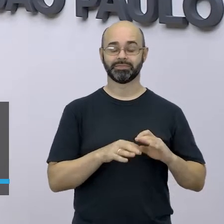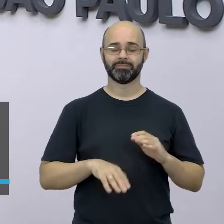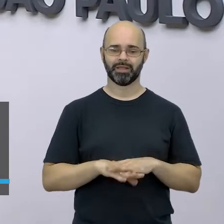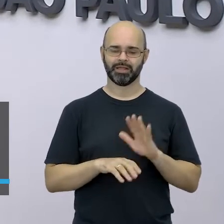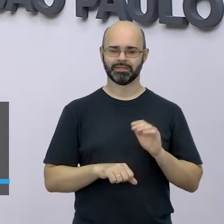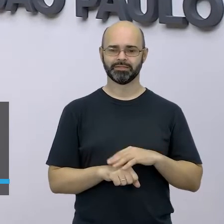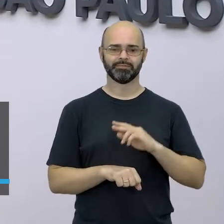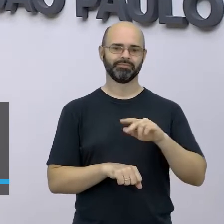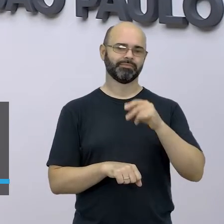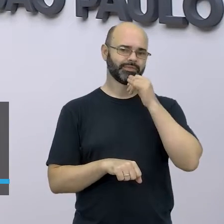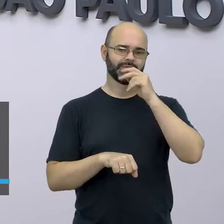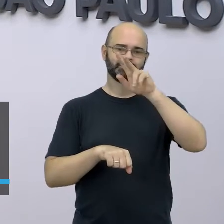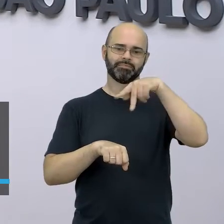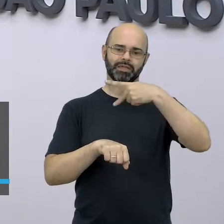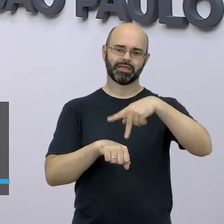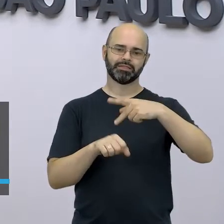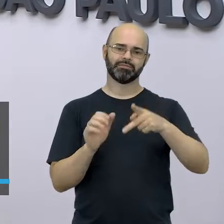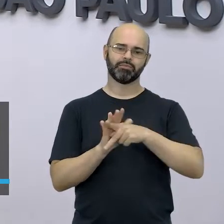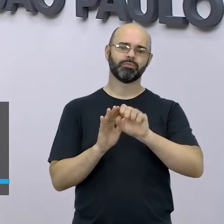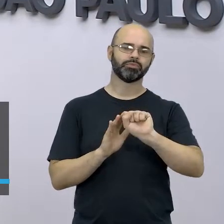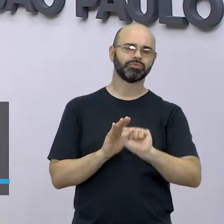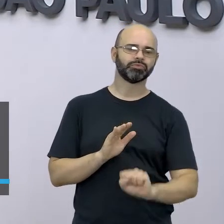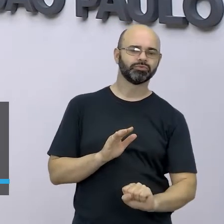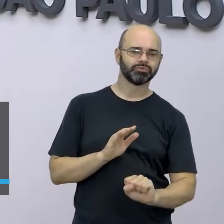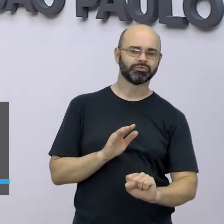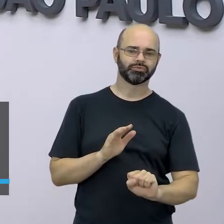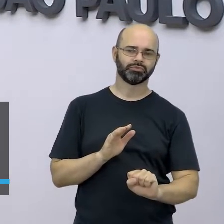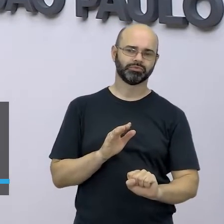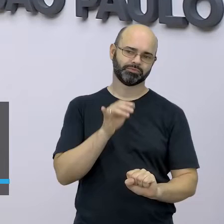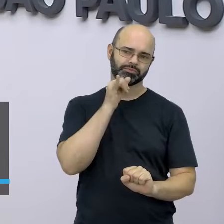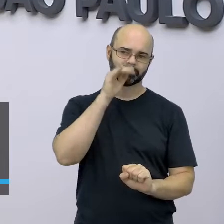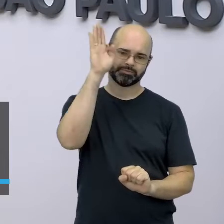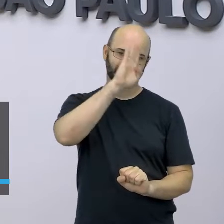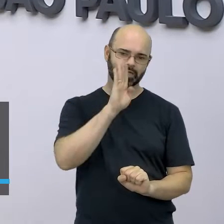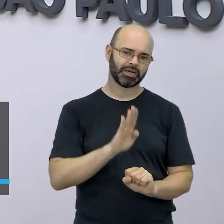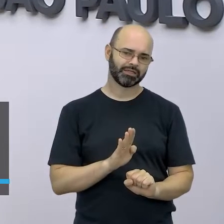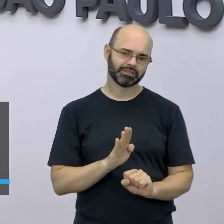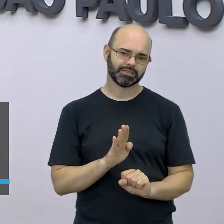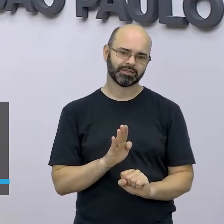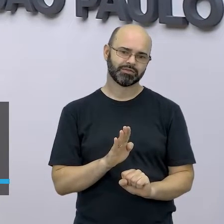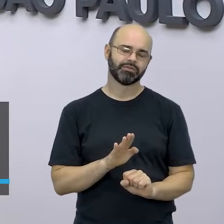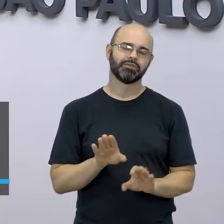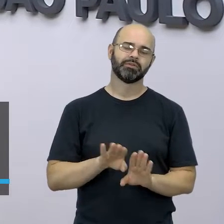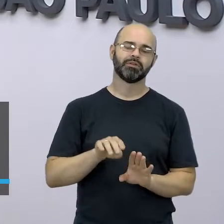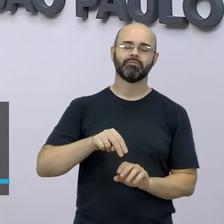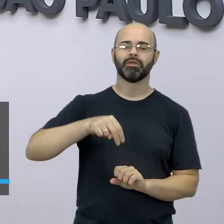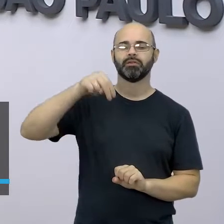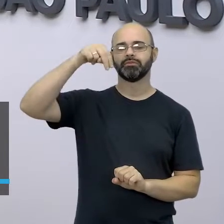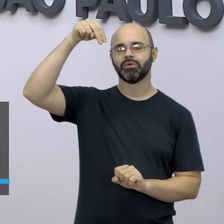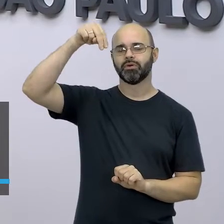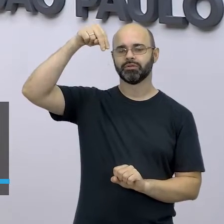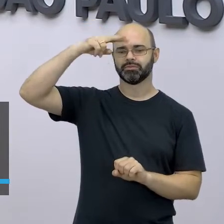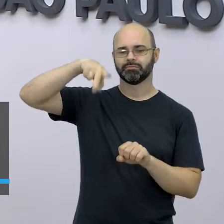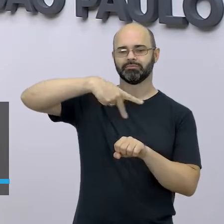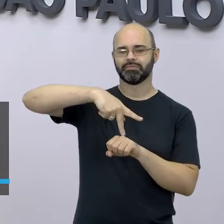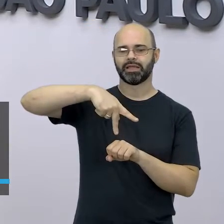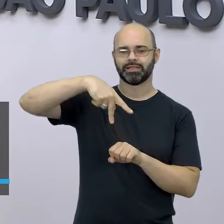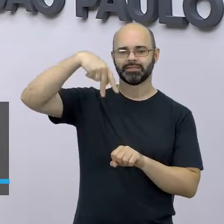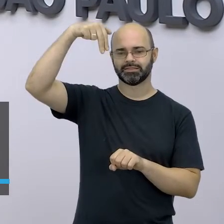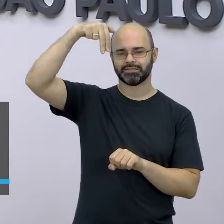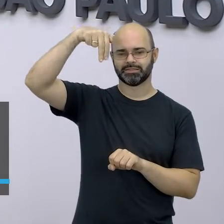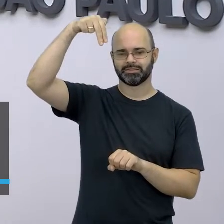países do Sul, entre os quais o Brasil e tantos outros, e os países do Norte. Só que esses países eles